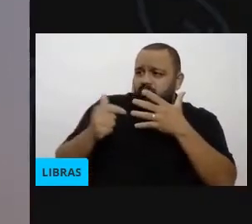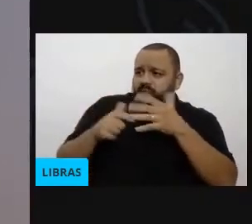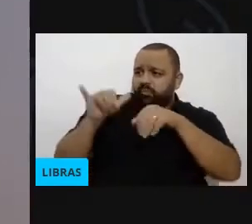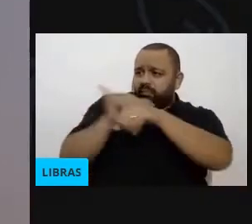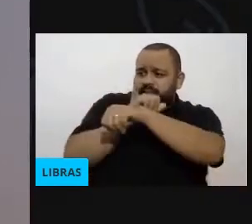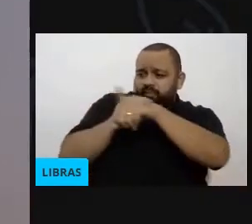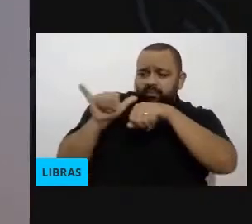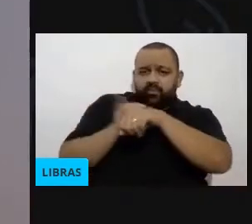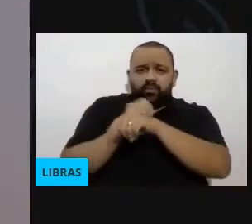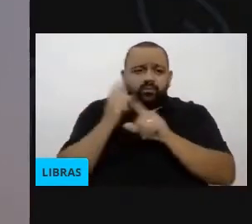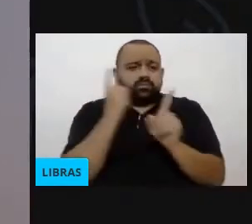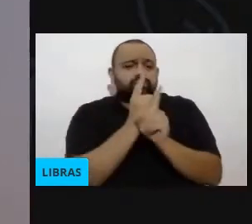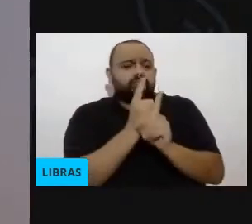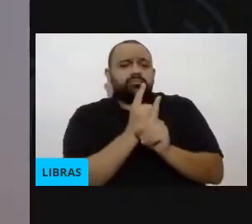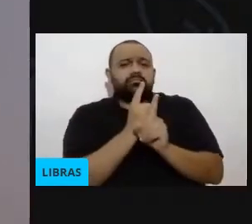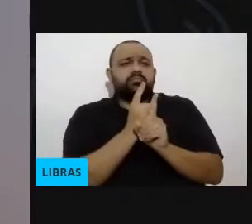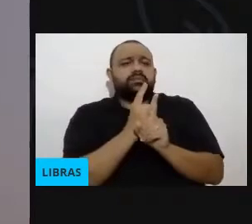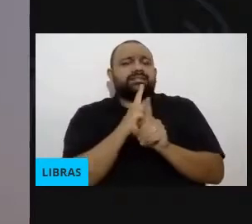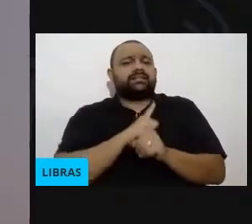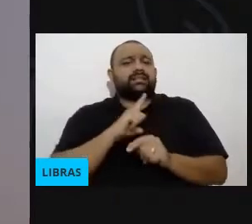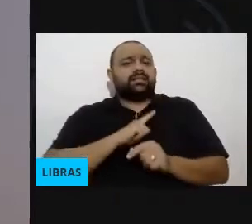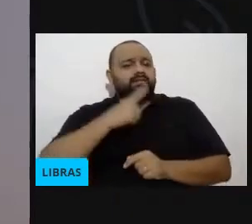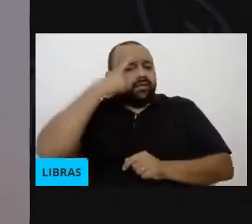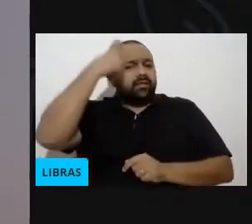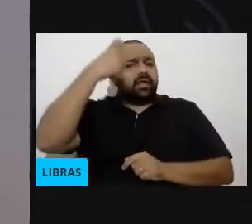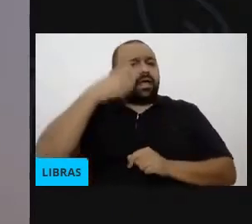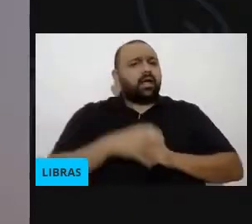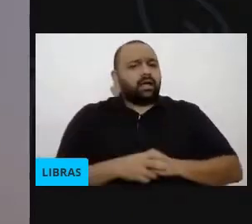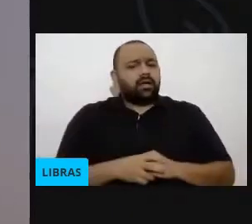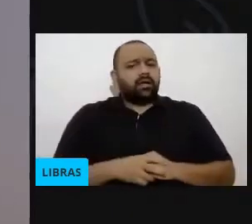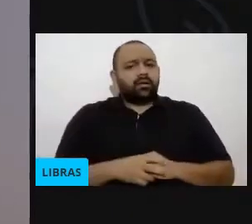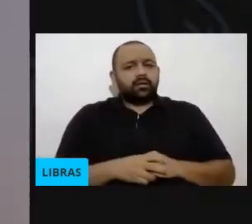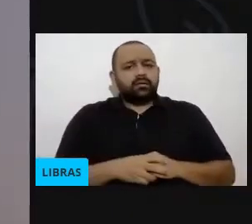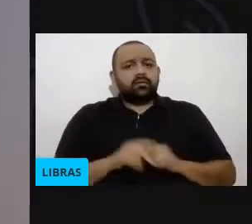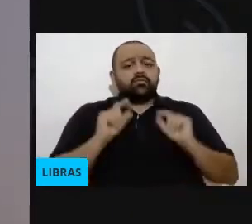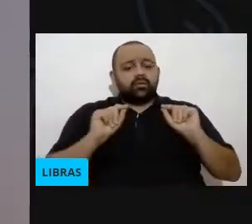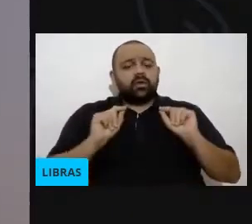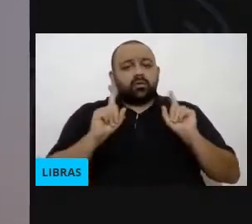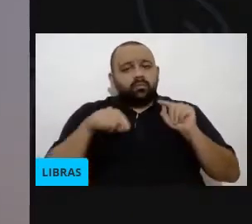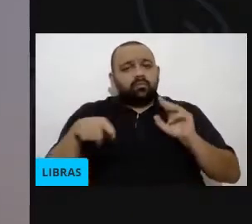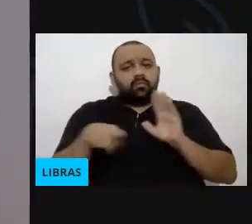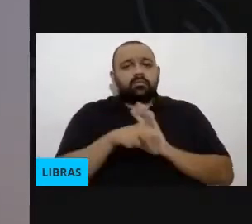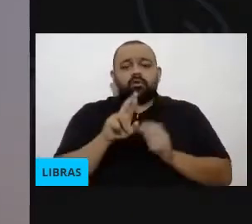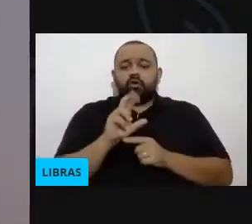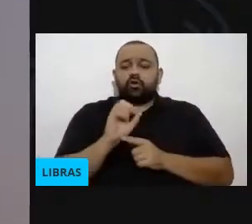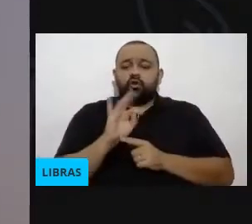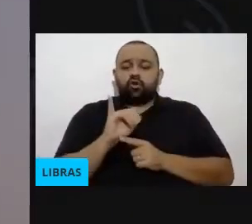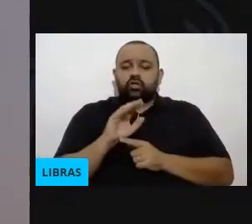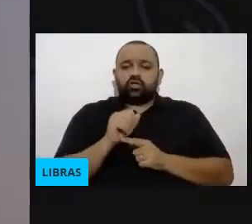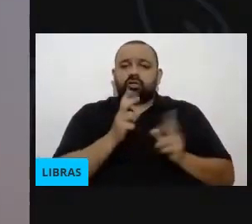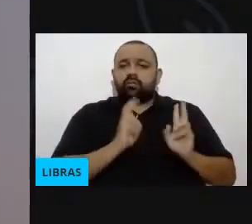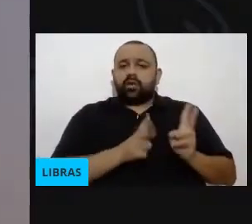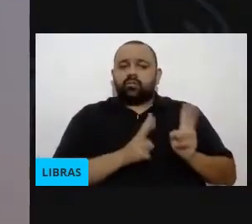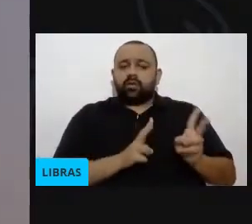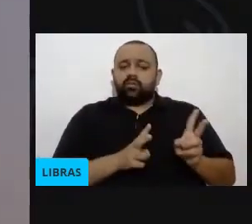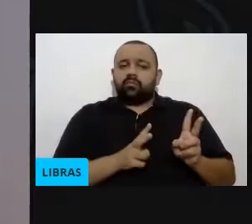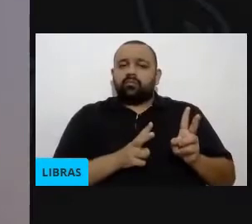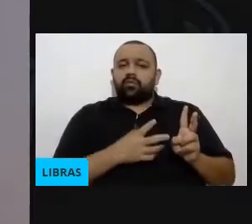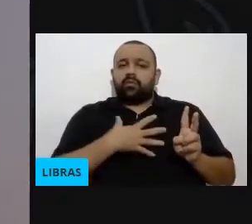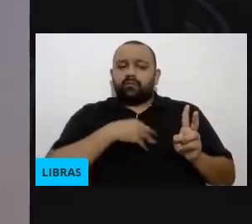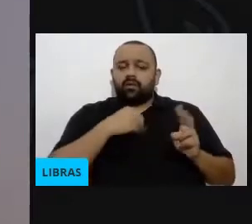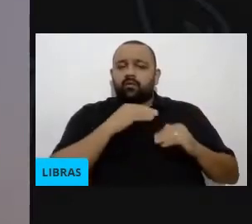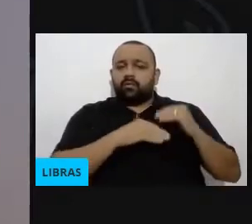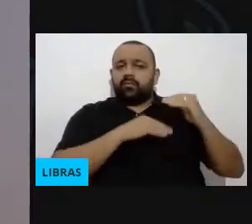estratégias criativas, na grande parte das vezes, para manter rotinas e para que o filho continuasse